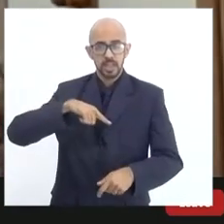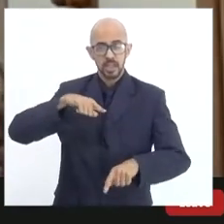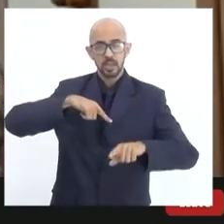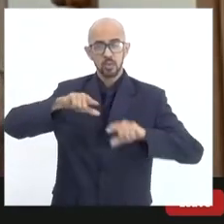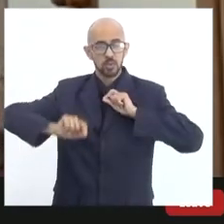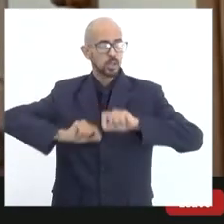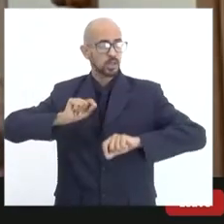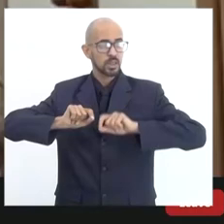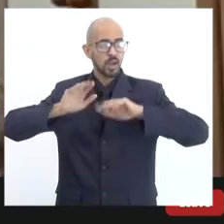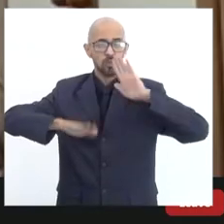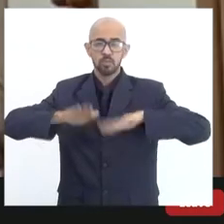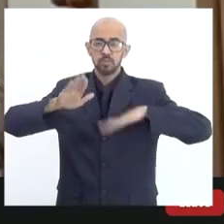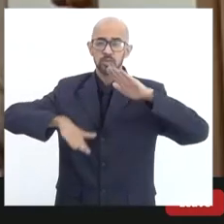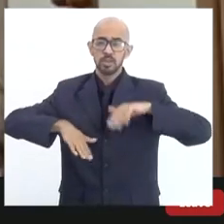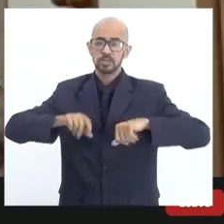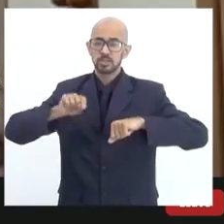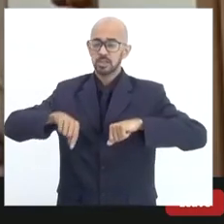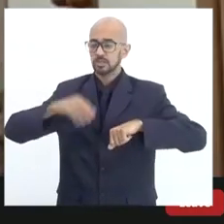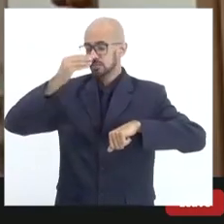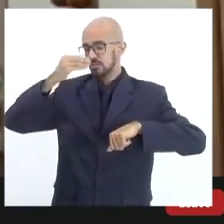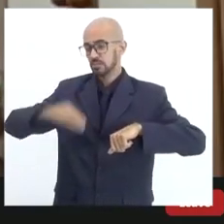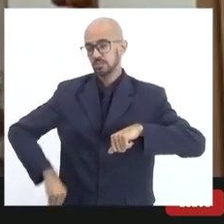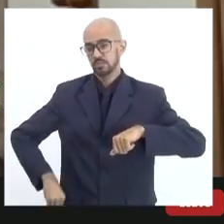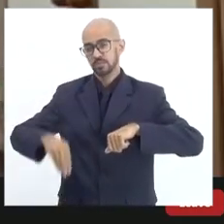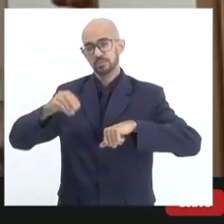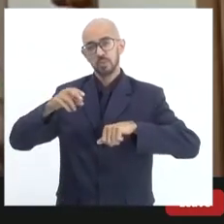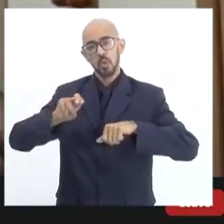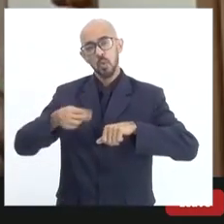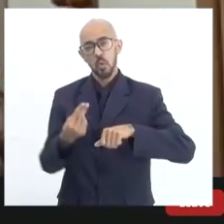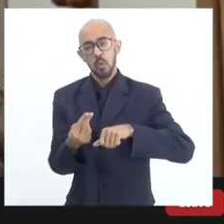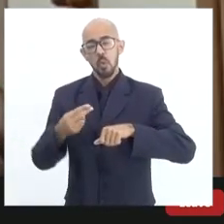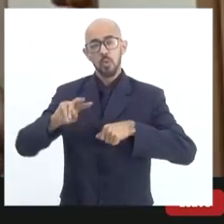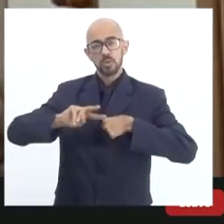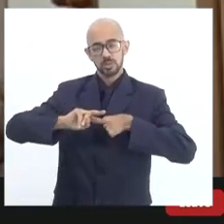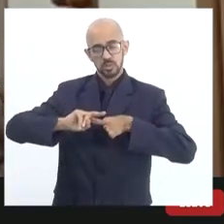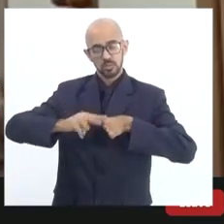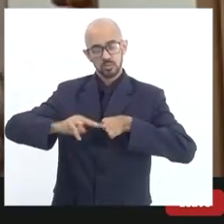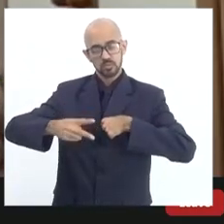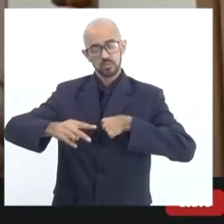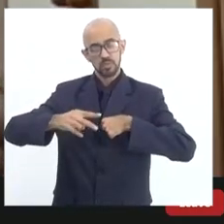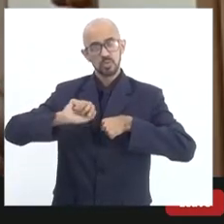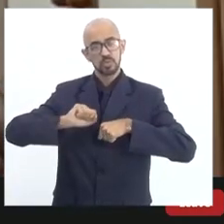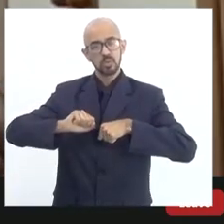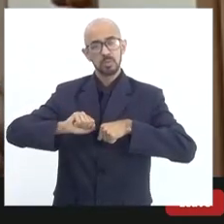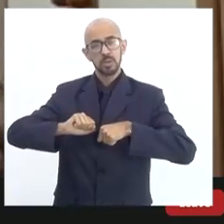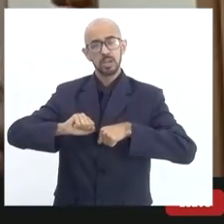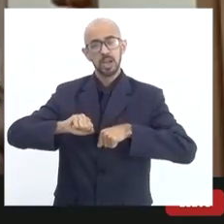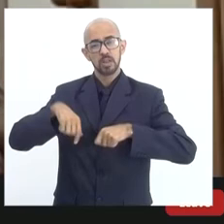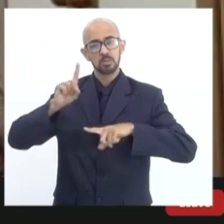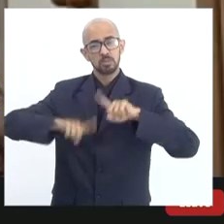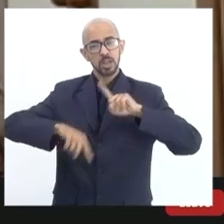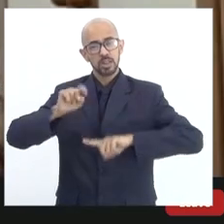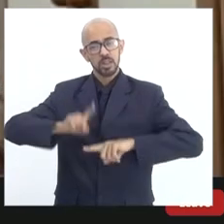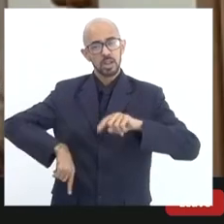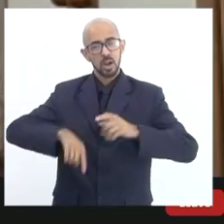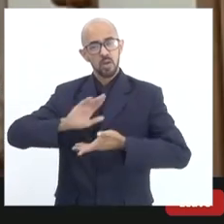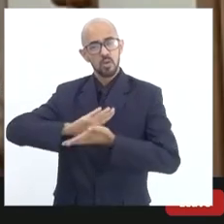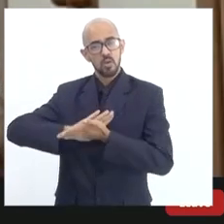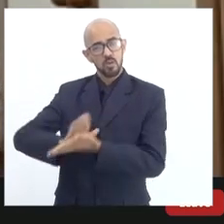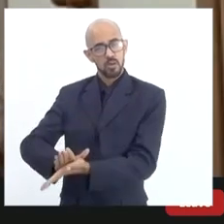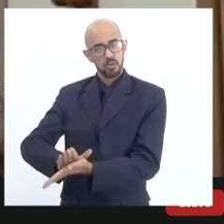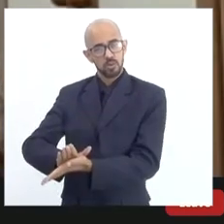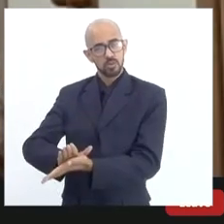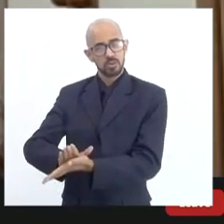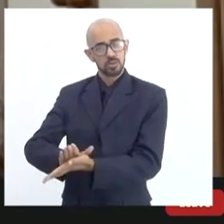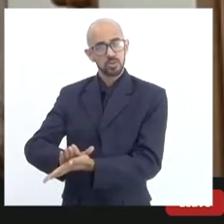estar sendo represtinado e reverberado material racista. E quem tá, e tem